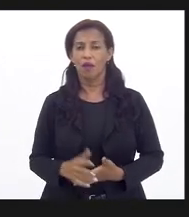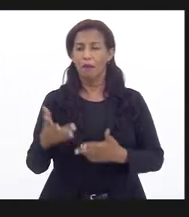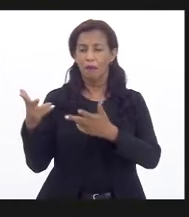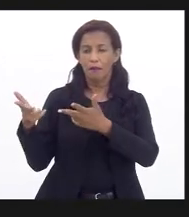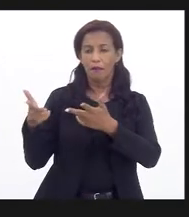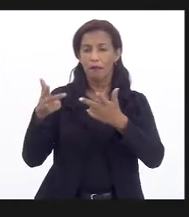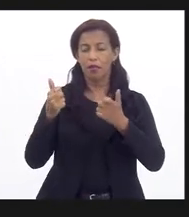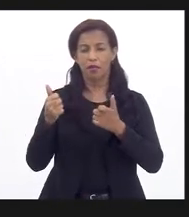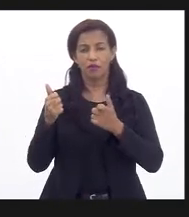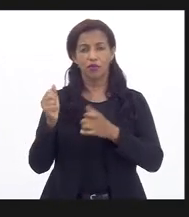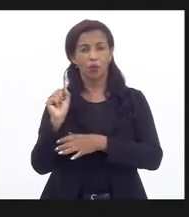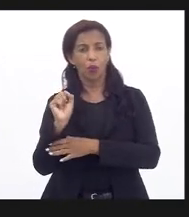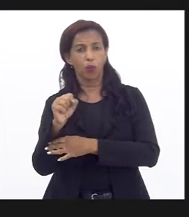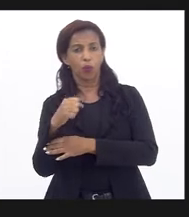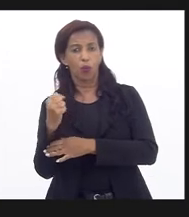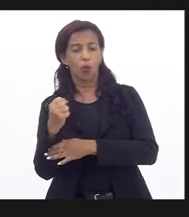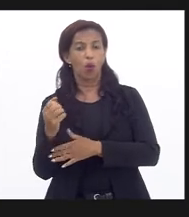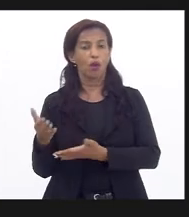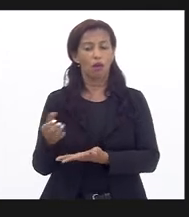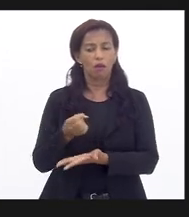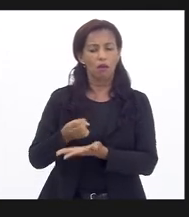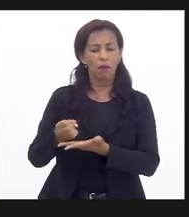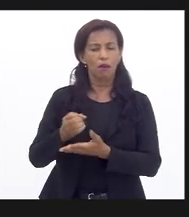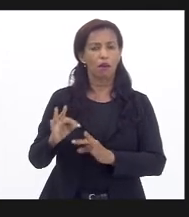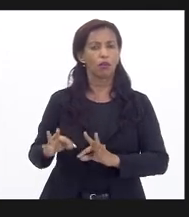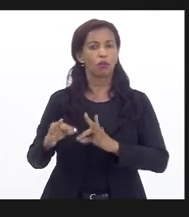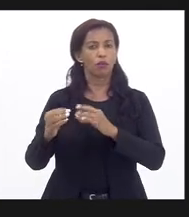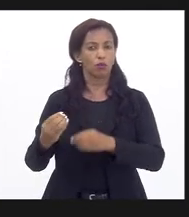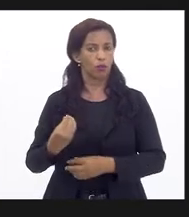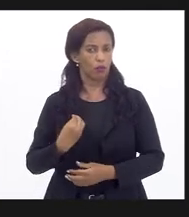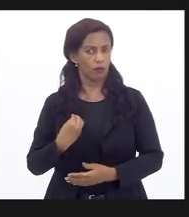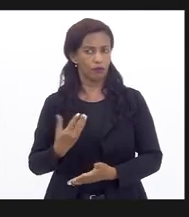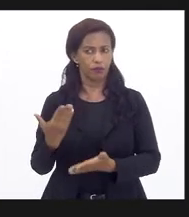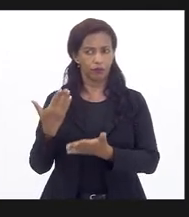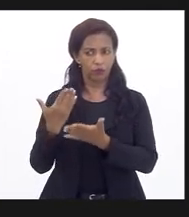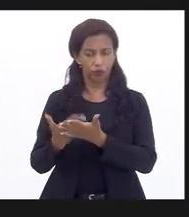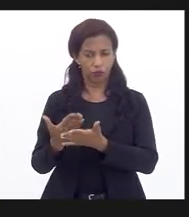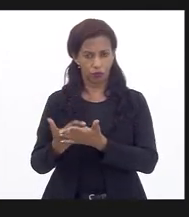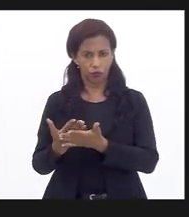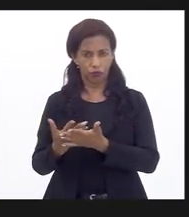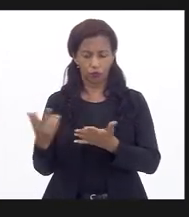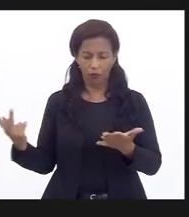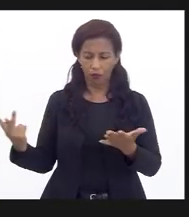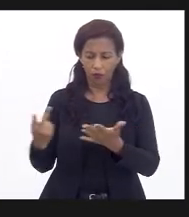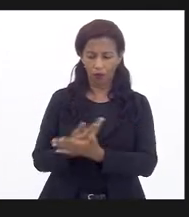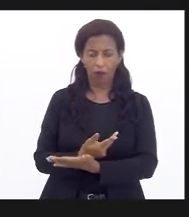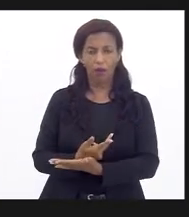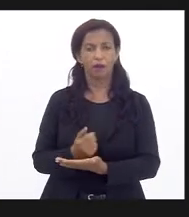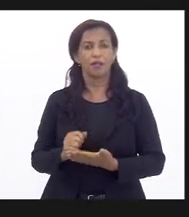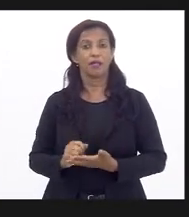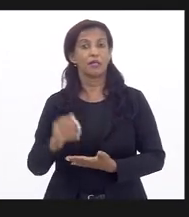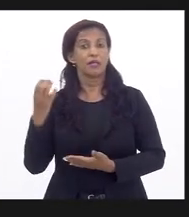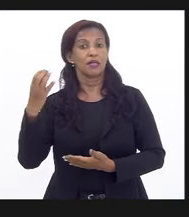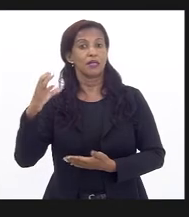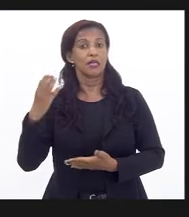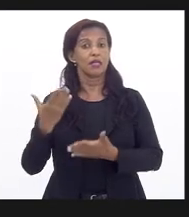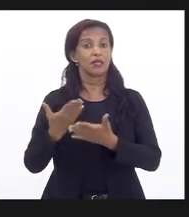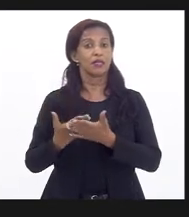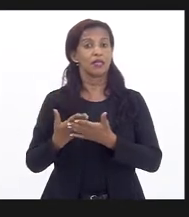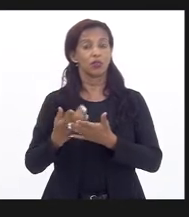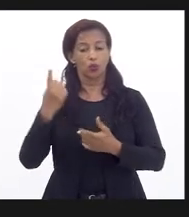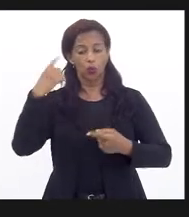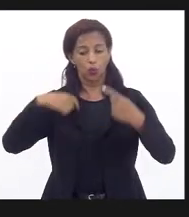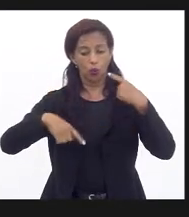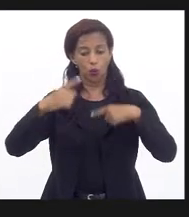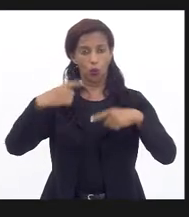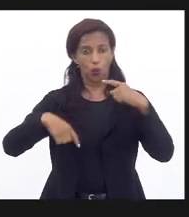senso-perceptivas e motoras, que serão a base de toda uma vida. Os estudos realizados em neurociências, ciências que estudam o sistema